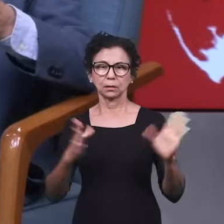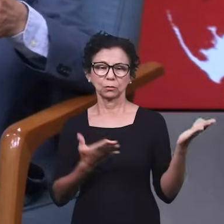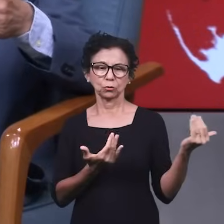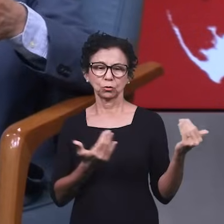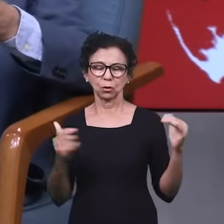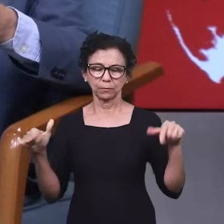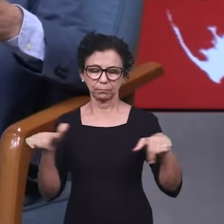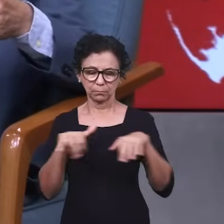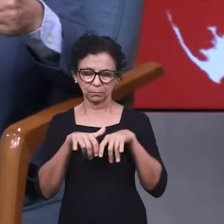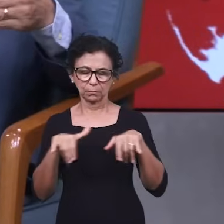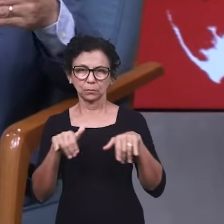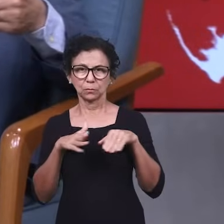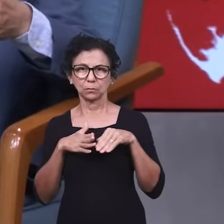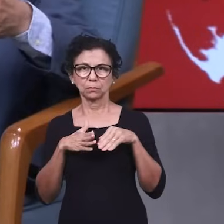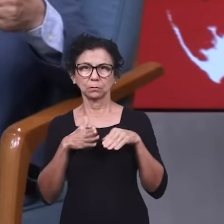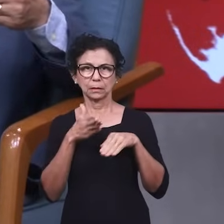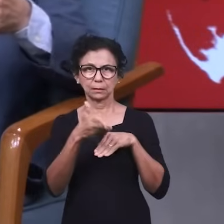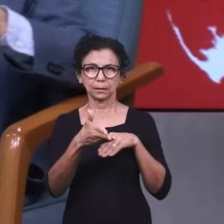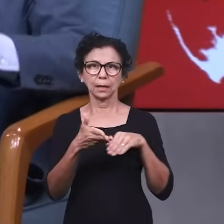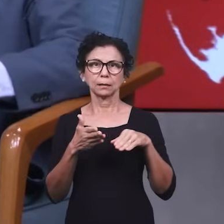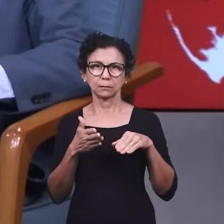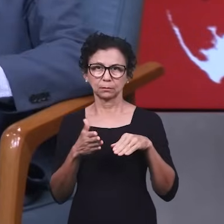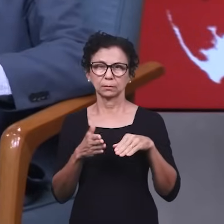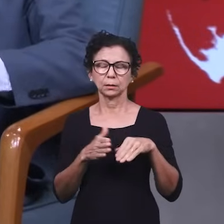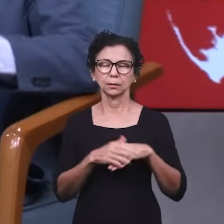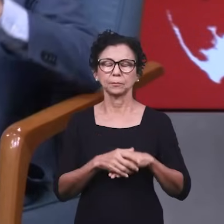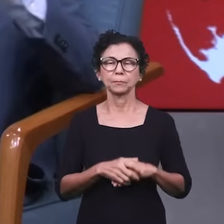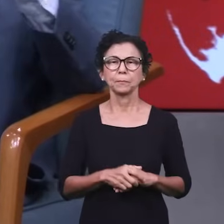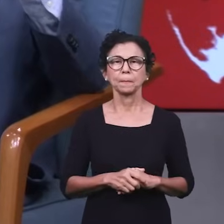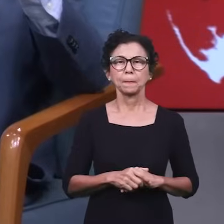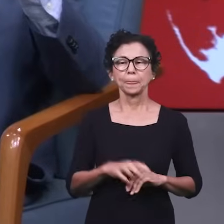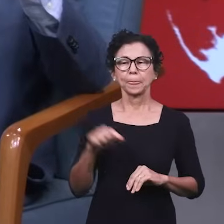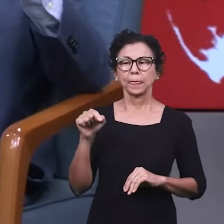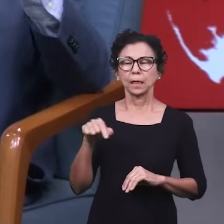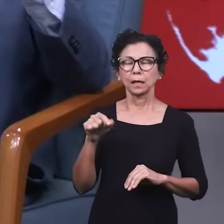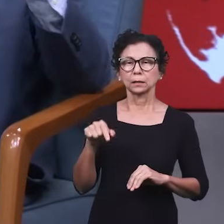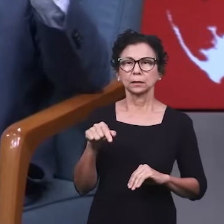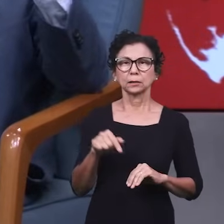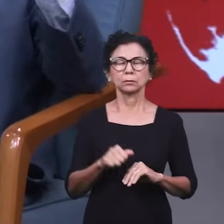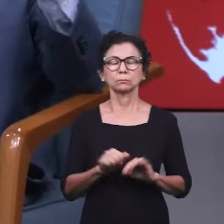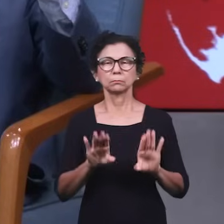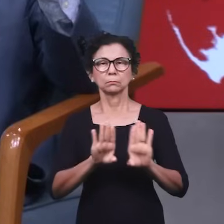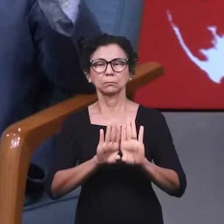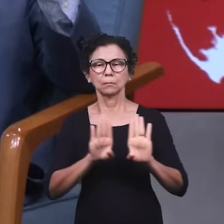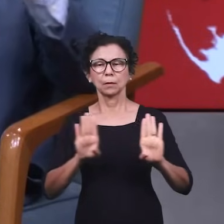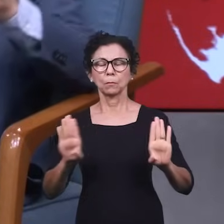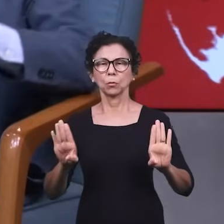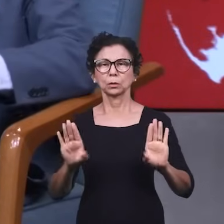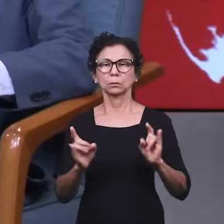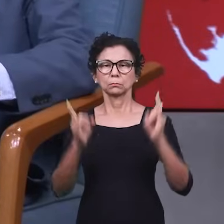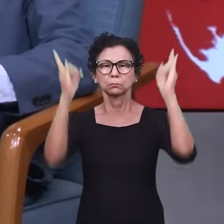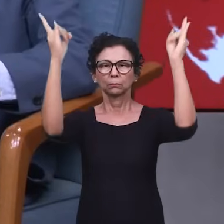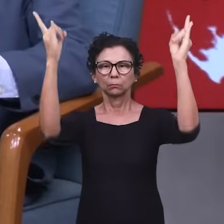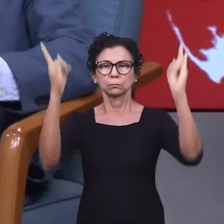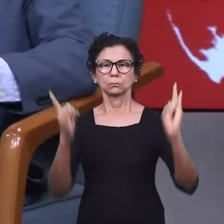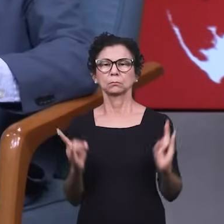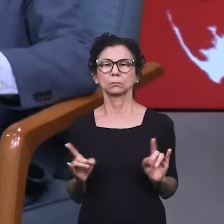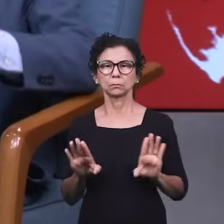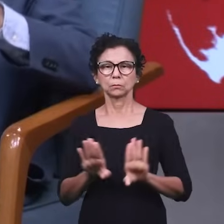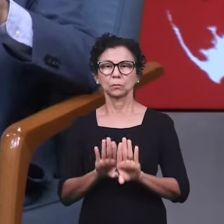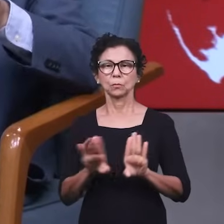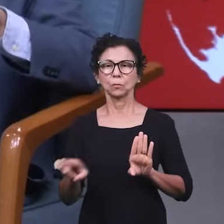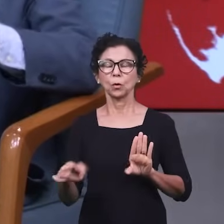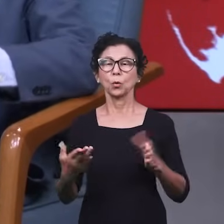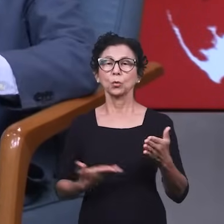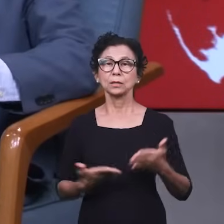Ali na entrada do prédio. Lá na portaria, quem estava lá de porteiro